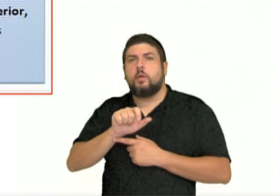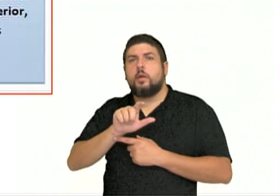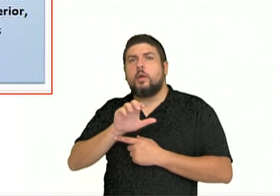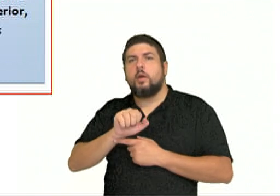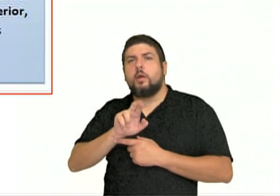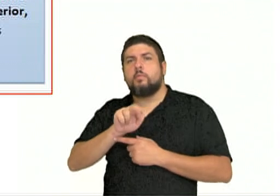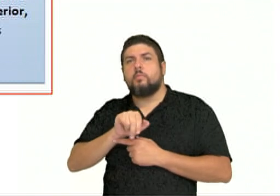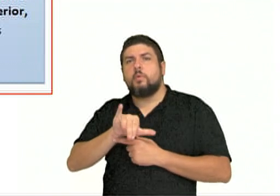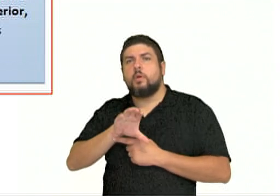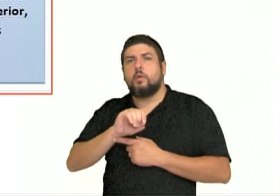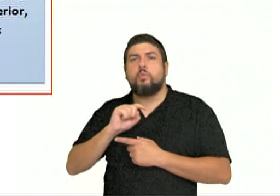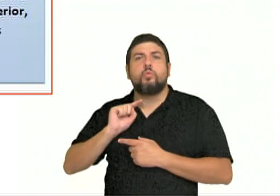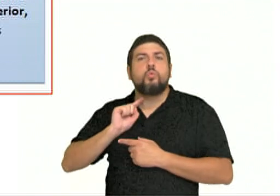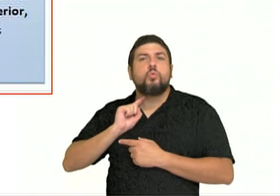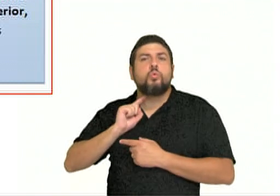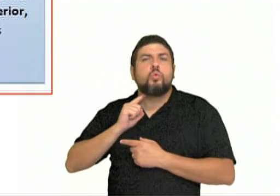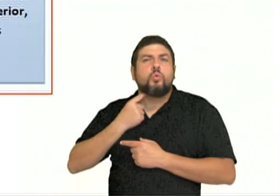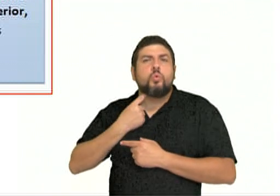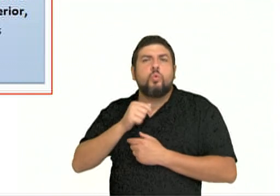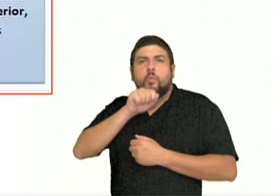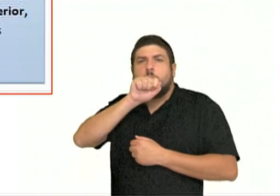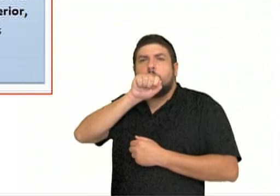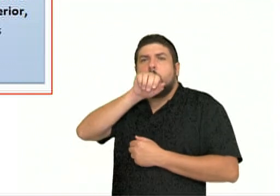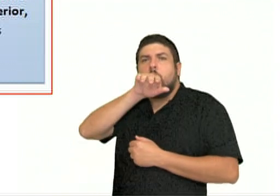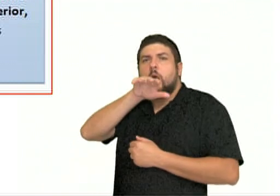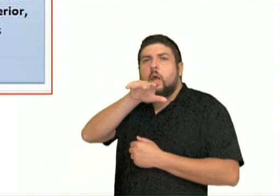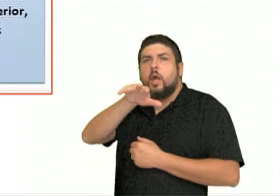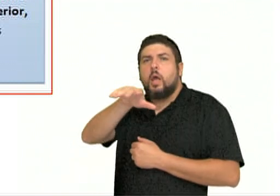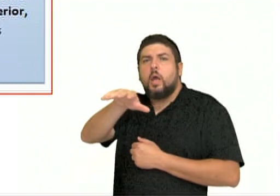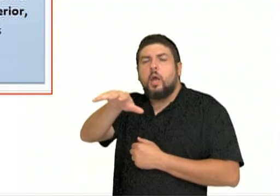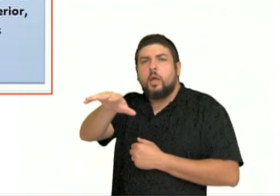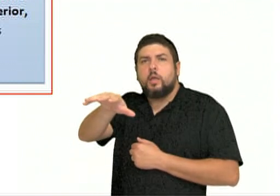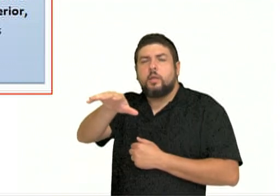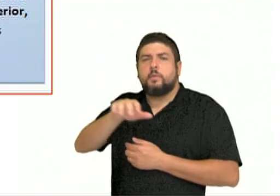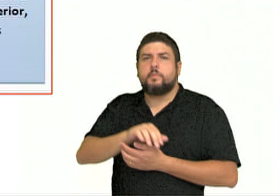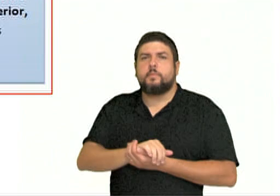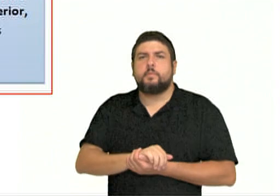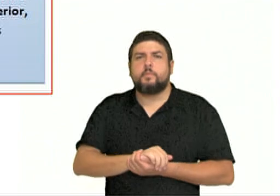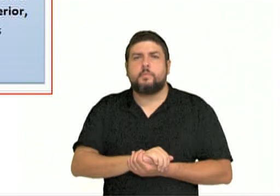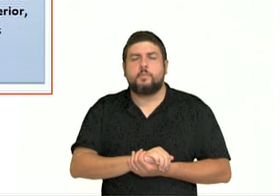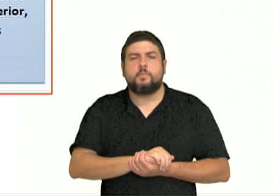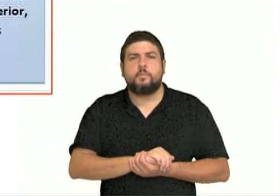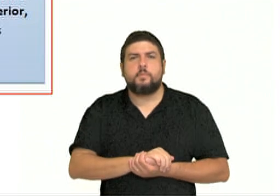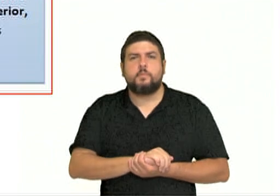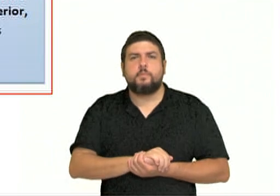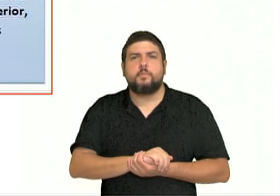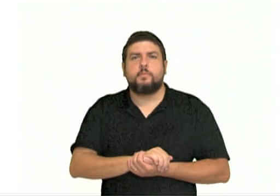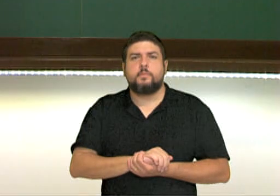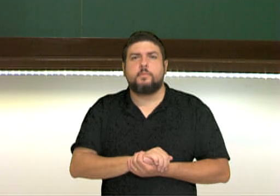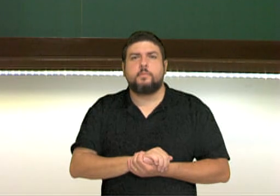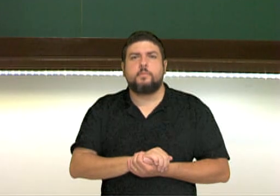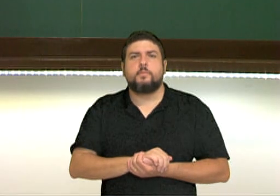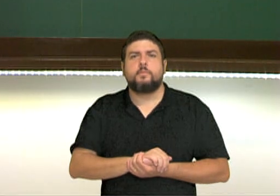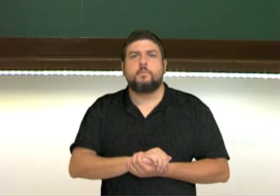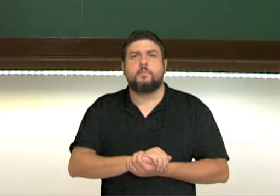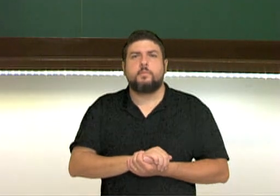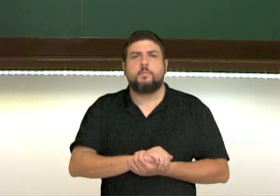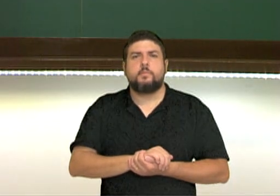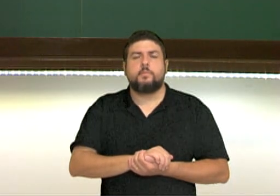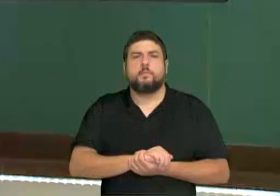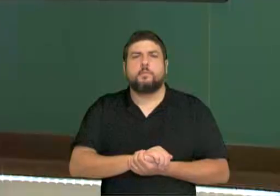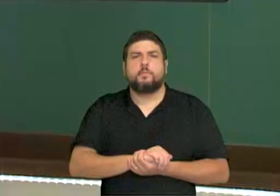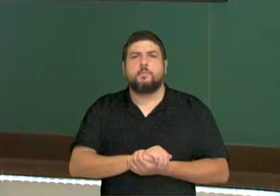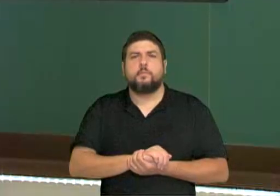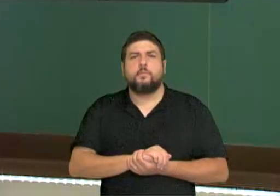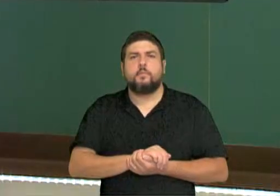carbônico, que em doses altas, a gente viu anteriormente, é tóxico, ok? E quanto